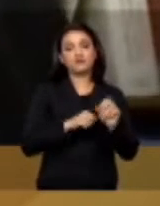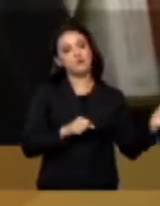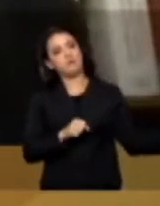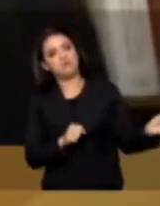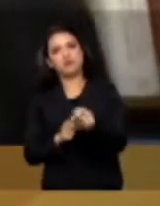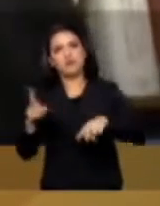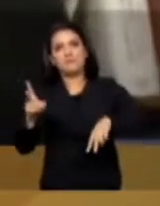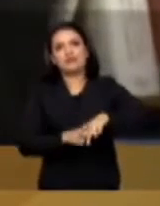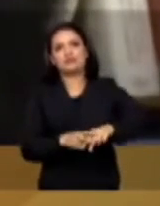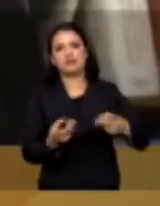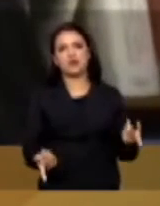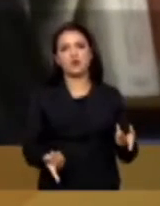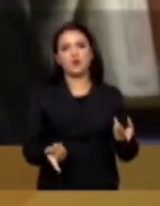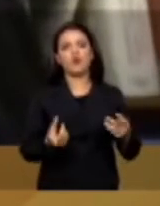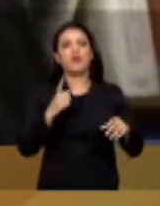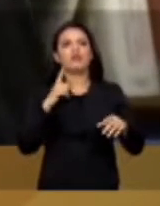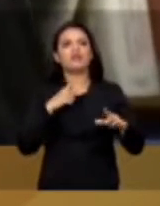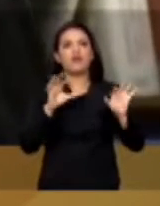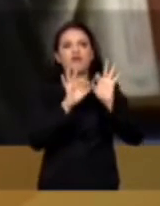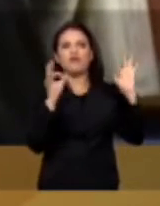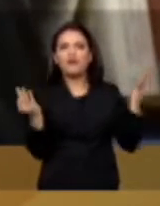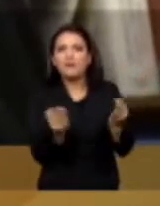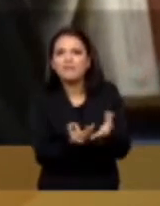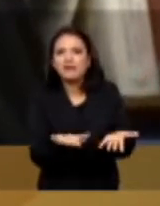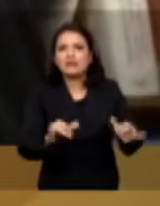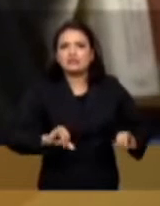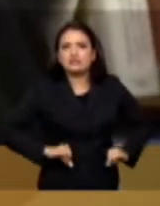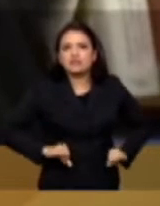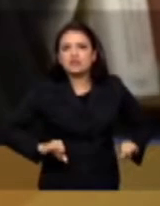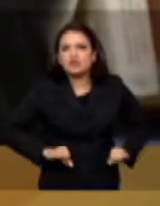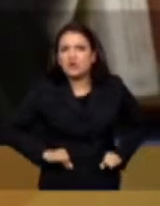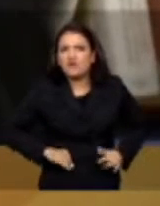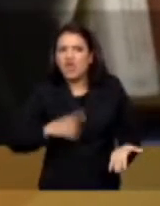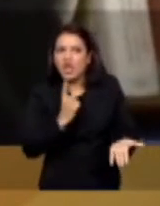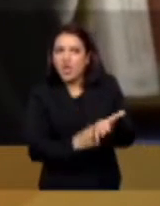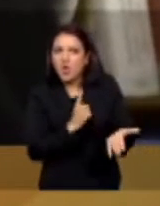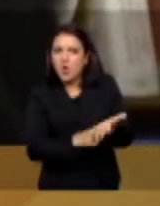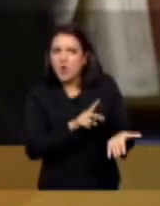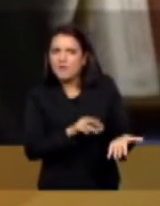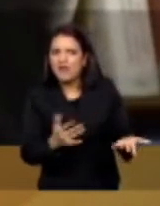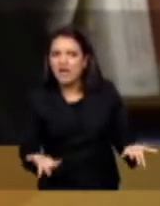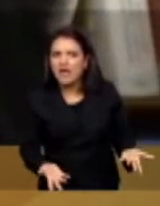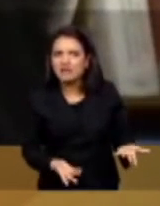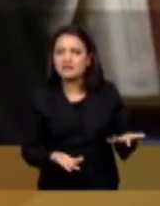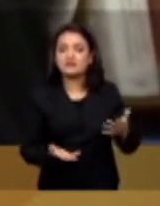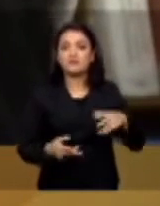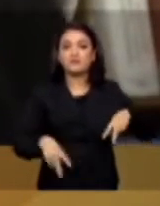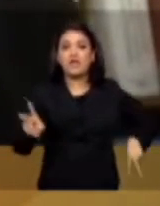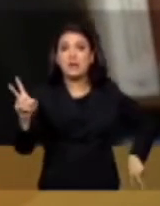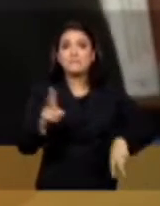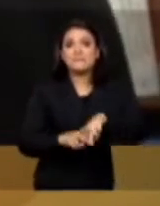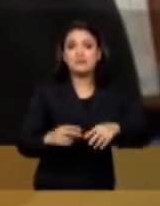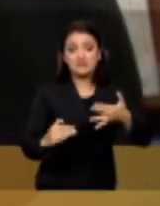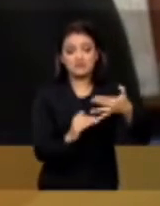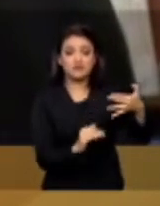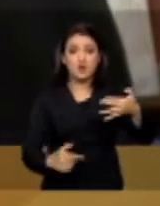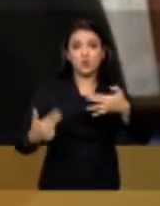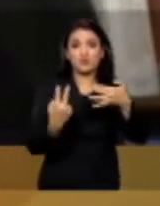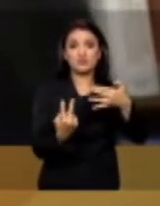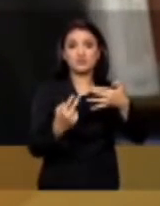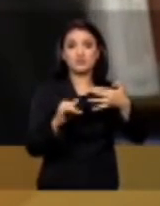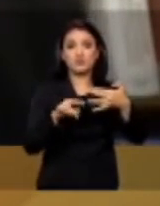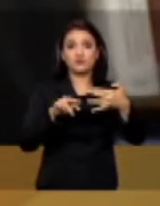alongadas, ameaças a familiares, não é? A prisão em segunda instância e uma série de